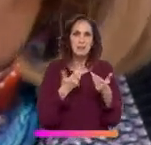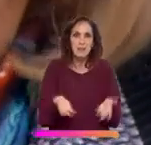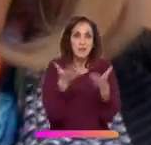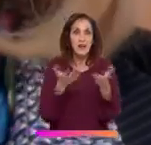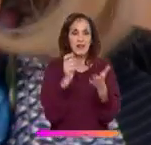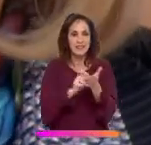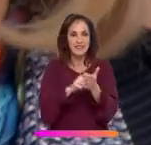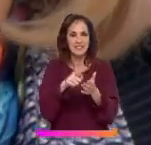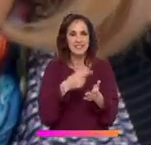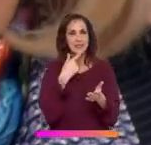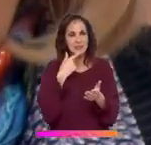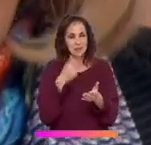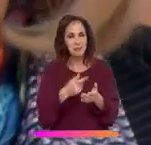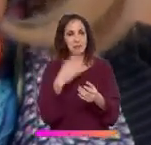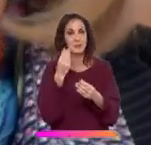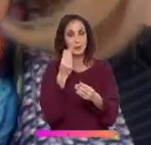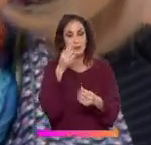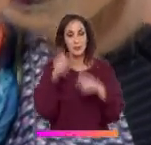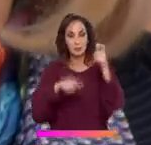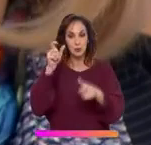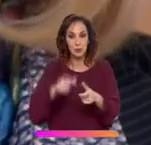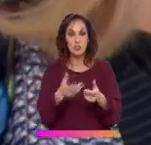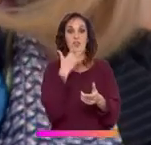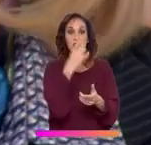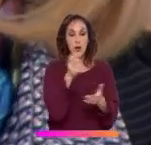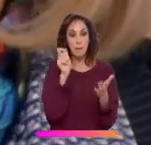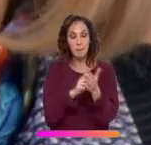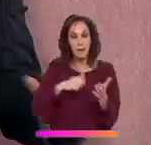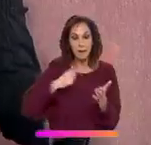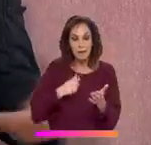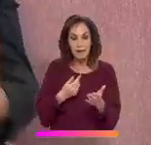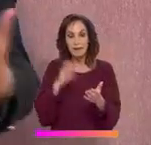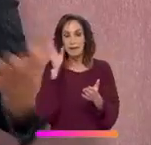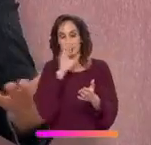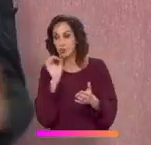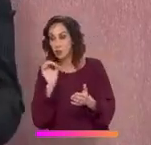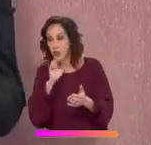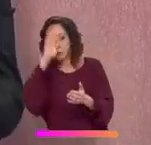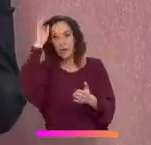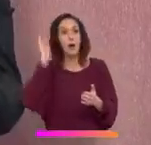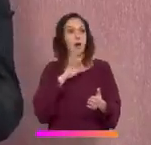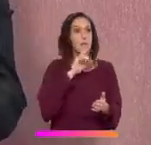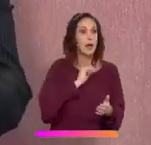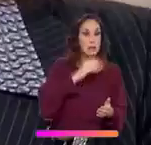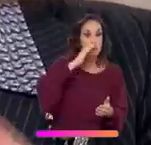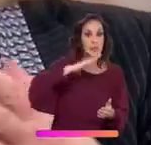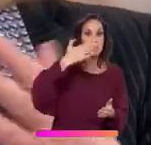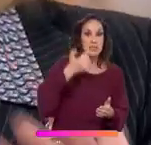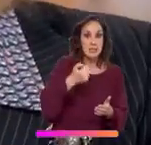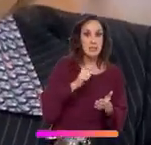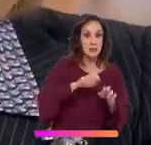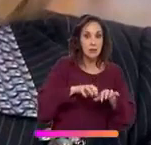ter esta noção, que muita gente o faz sozinha. Quem não faz... A minha mãe tem 65 anos e faz perfeitamente. Olha, está a ver, ótimo. Exatamente. Mas quem não faz,